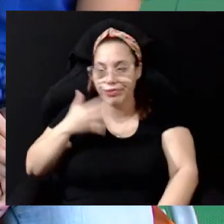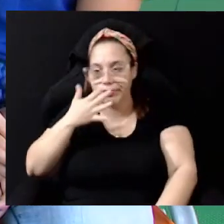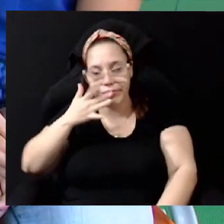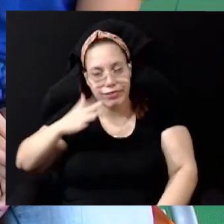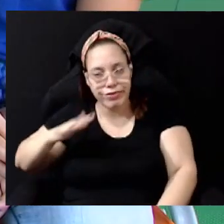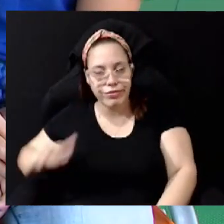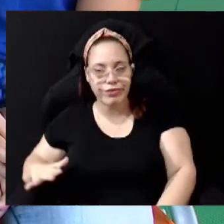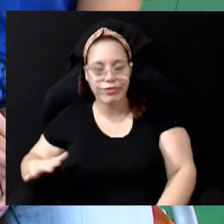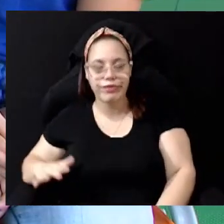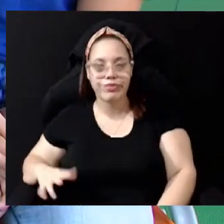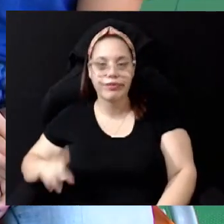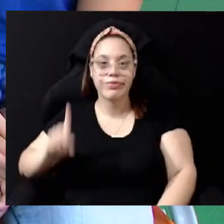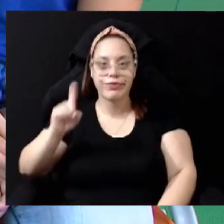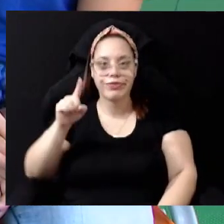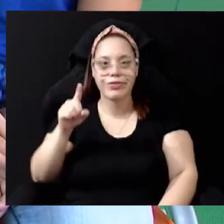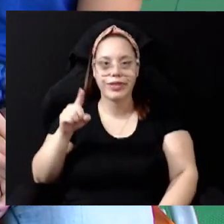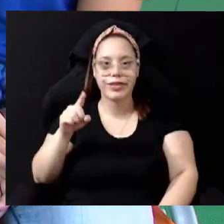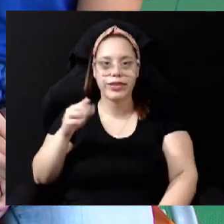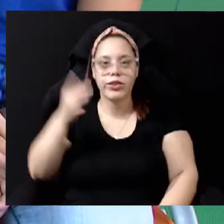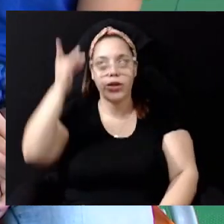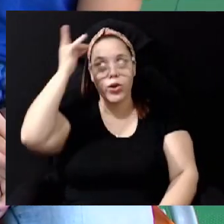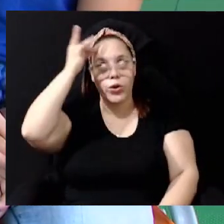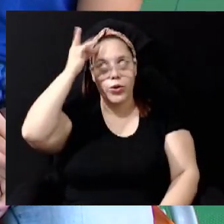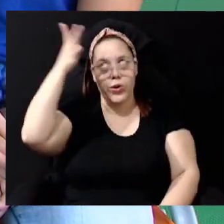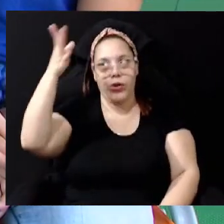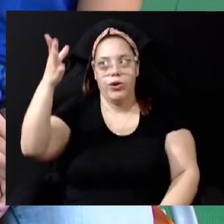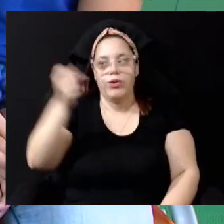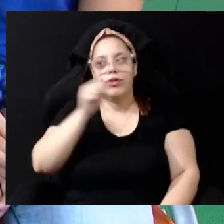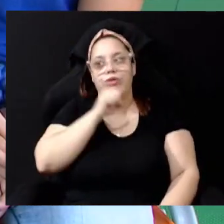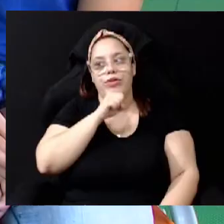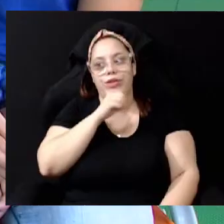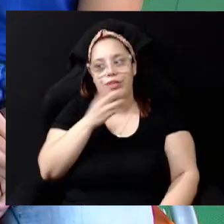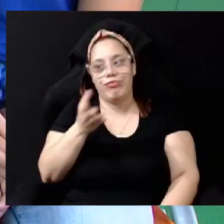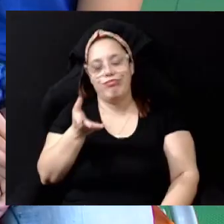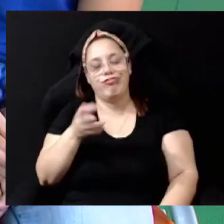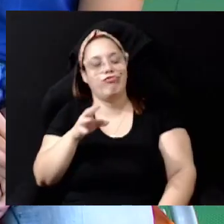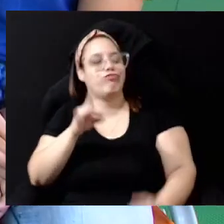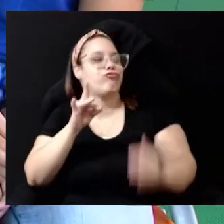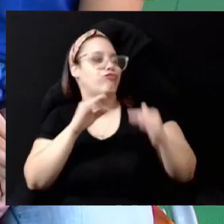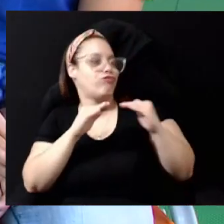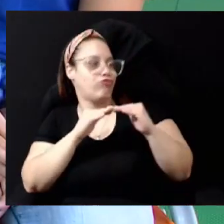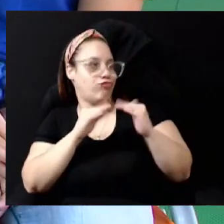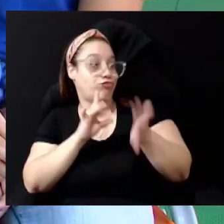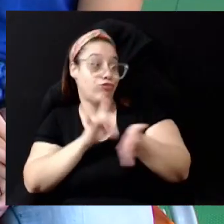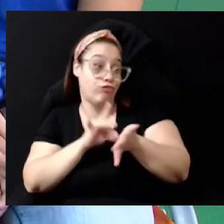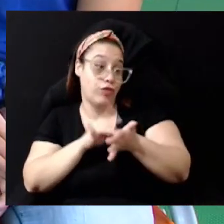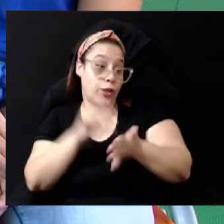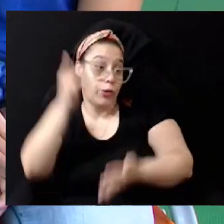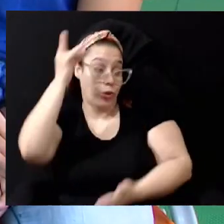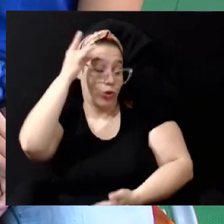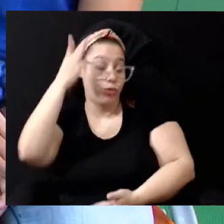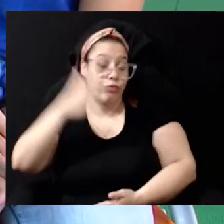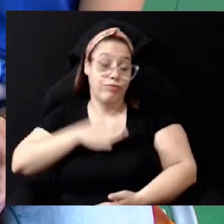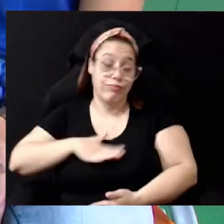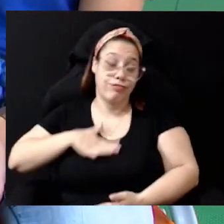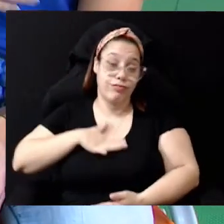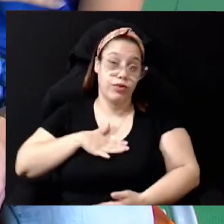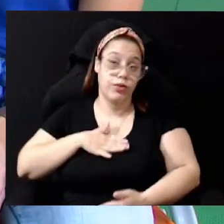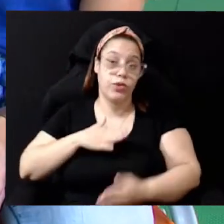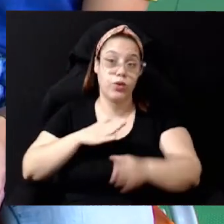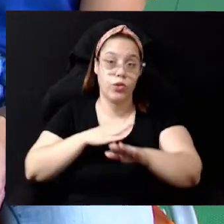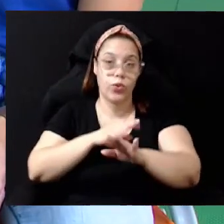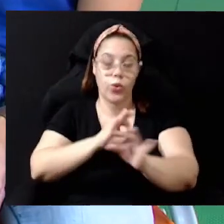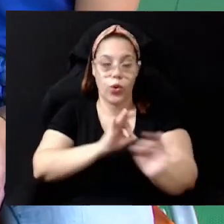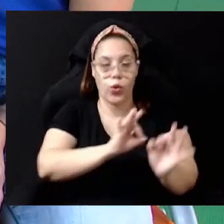infância e tudo mais, levar a sério. Pô, vai facilitar demais quando eu ficar um pouco mais velho. Totalmente, vai ser muito mais fácil para elas. Eu gosto de